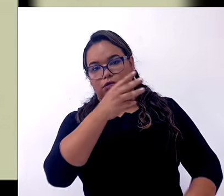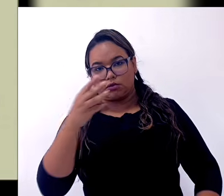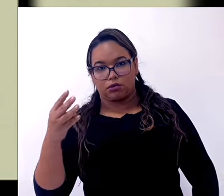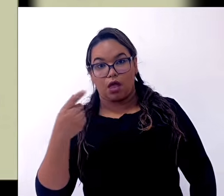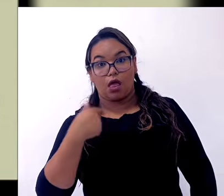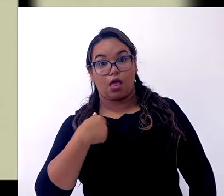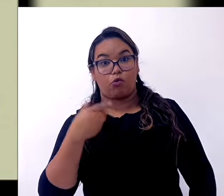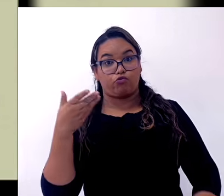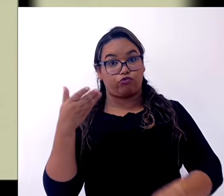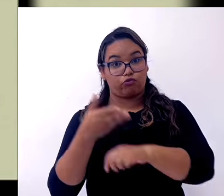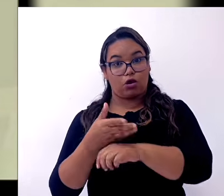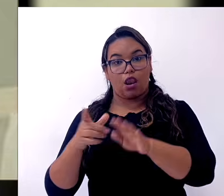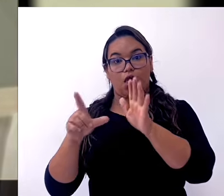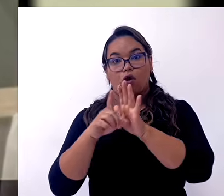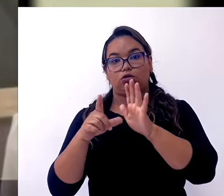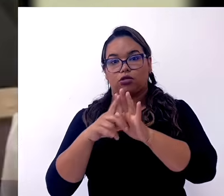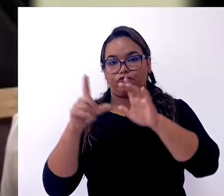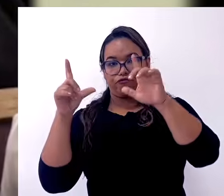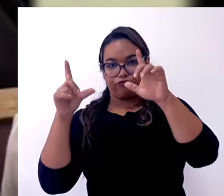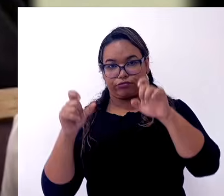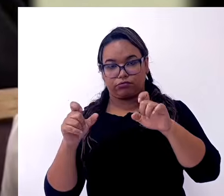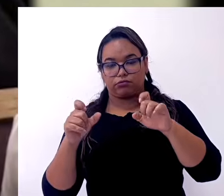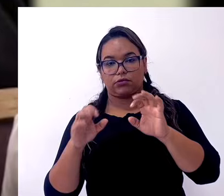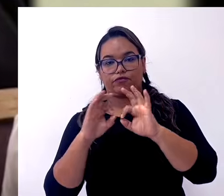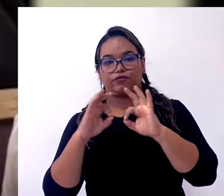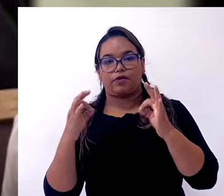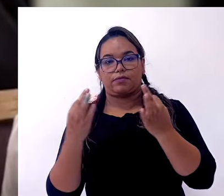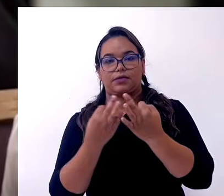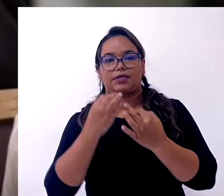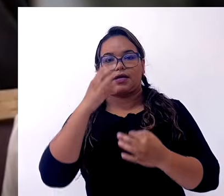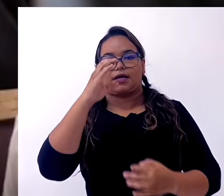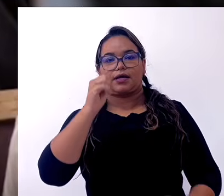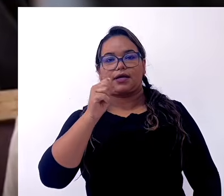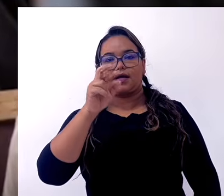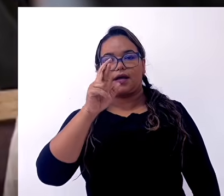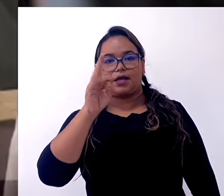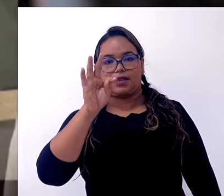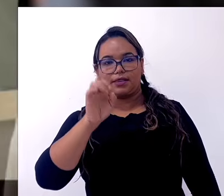maçom de grau 33. Agora, isso é estranho, você não acha?